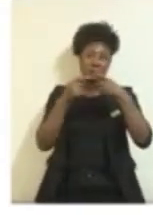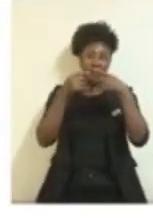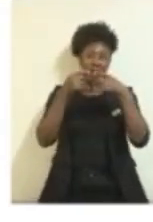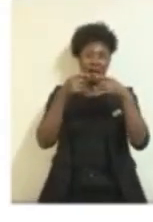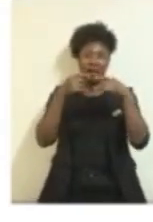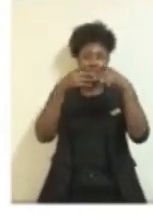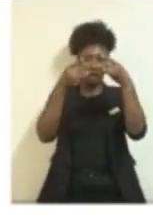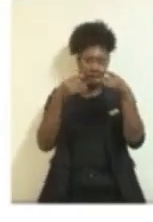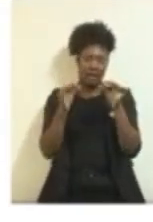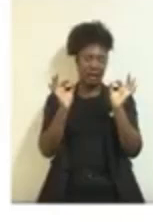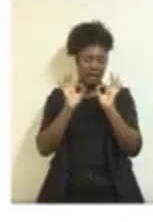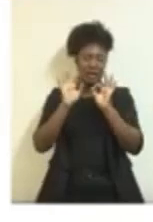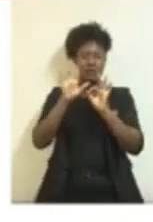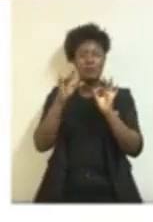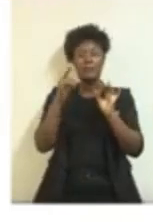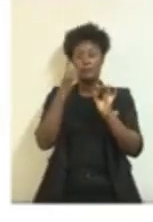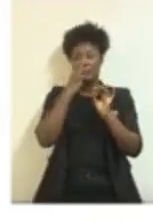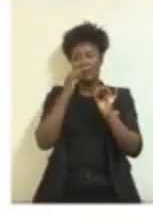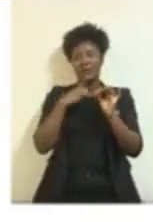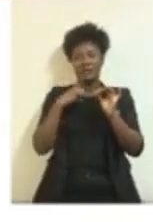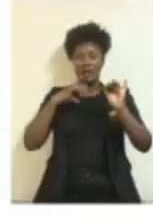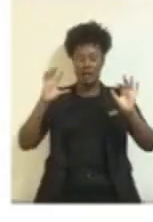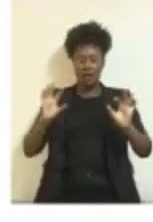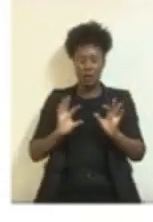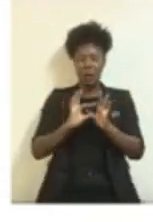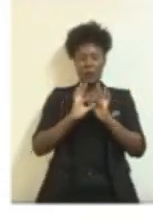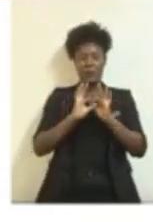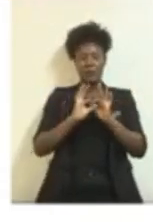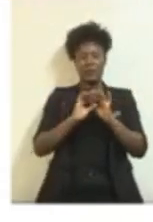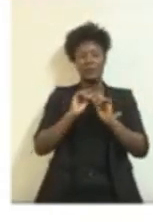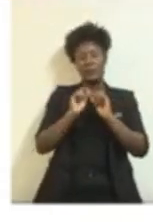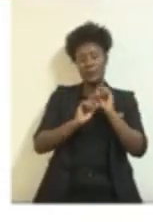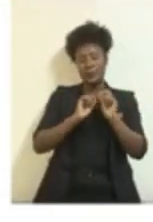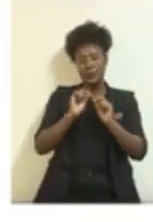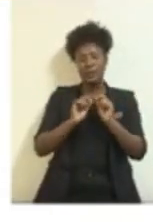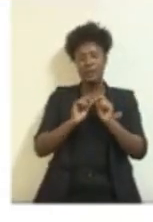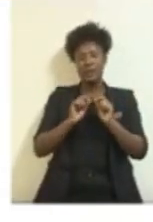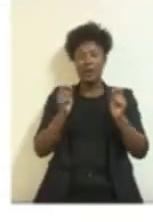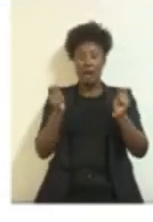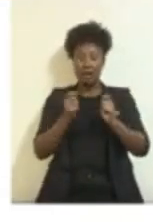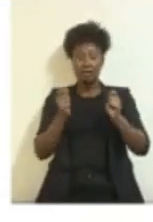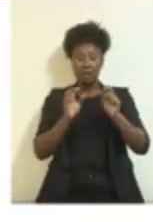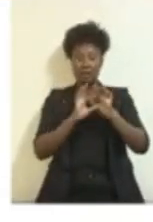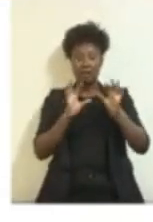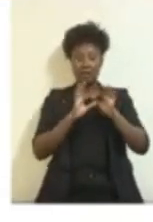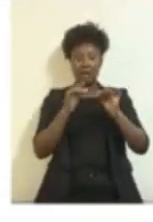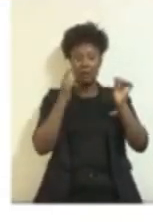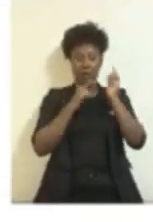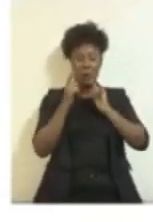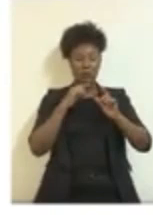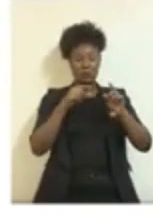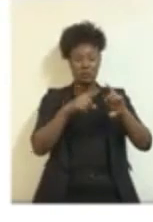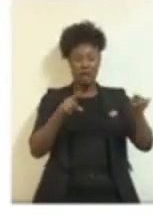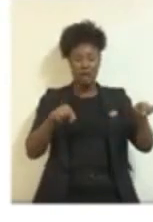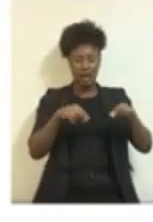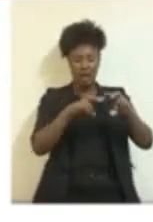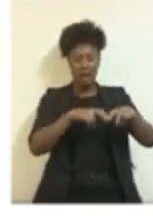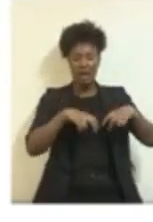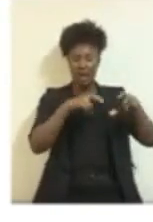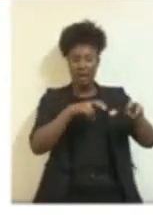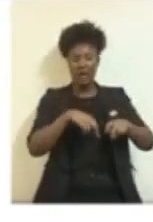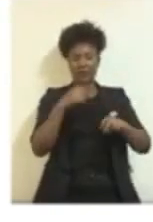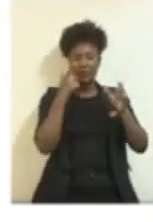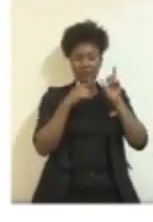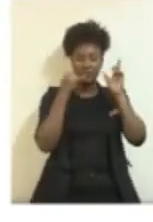aí tem também uma relação com a diversidade filogenética, ou seja, o potencial evolutivo, né, desse campo, né? Então vamos ter